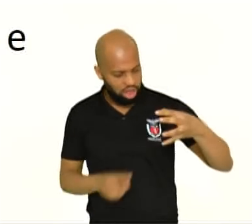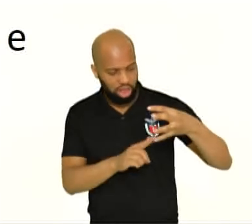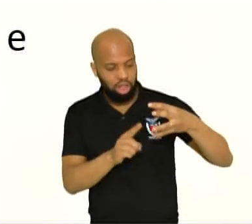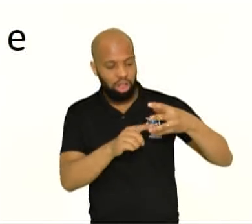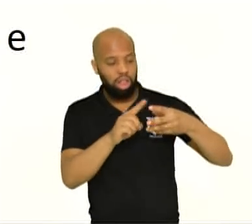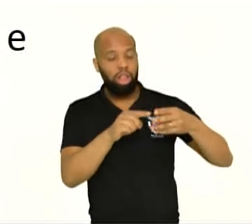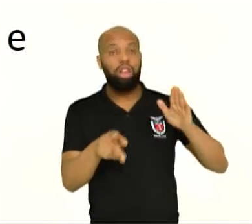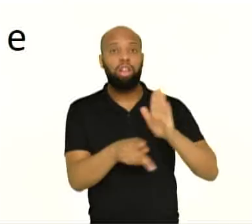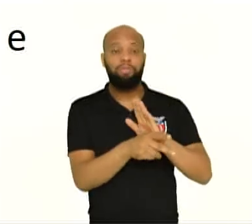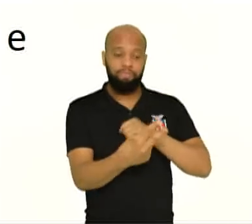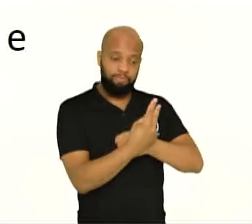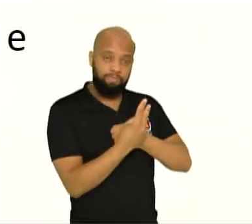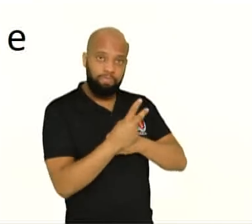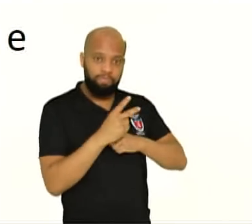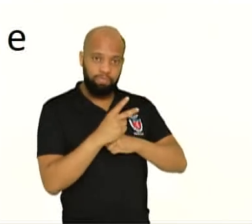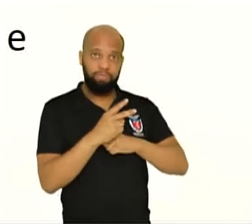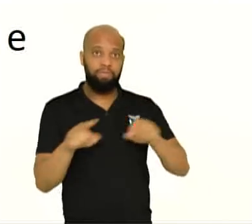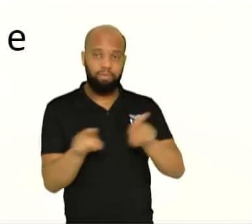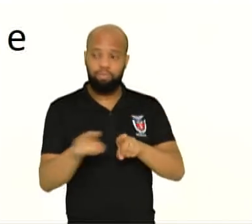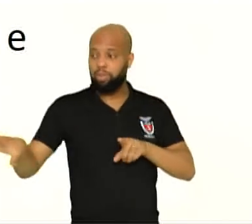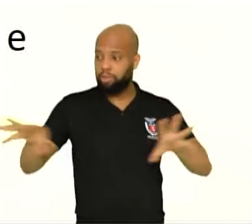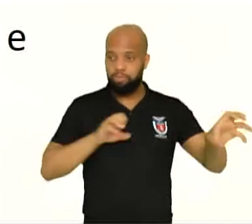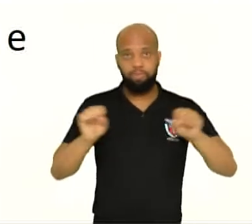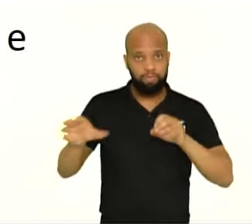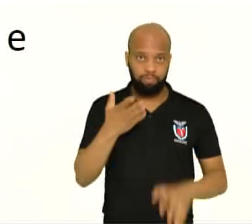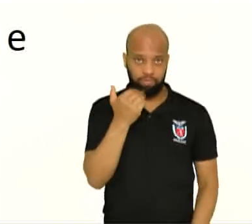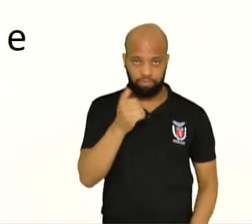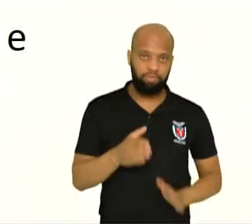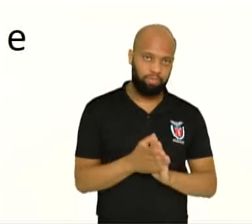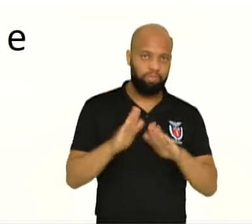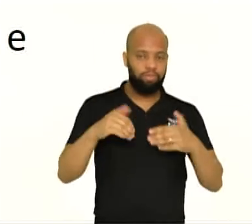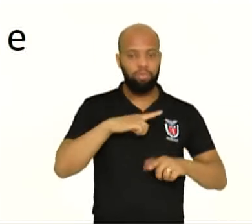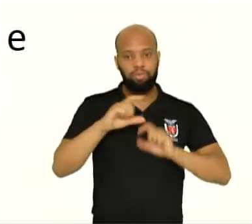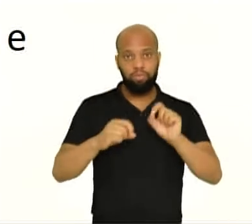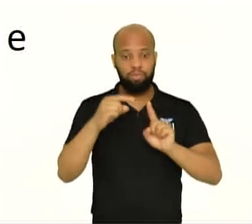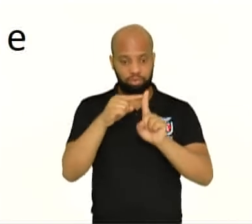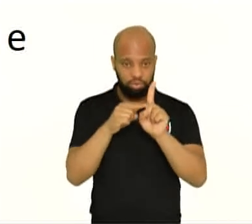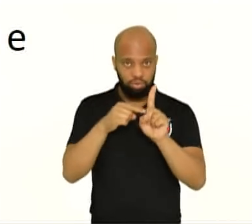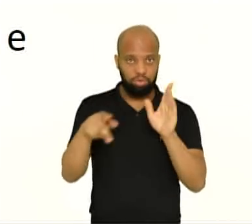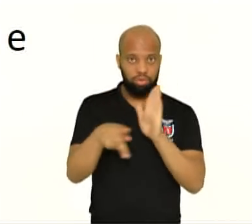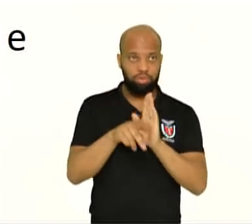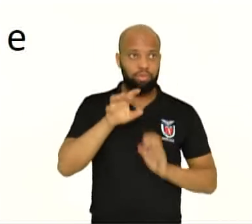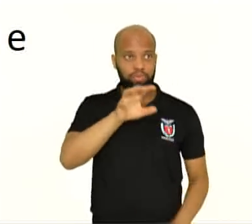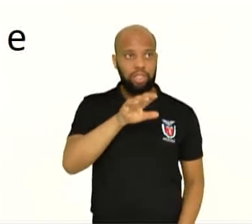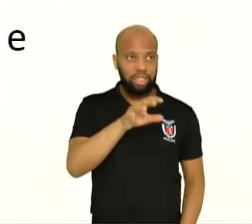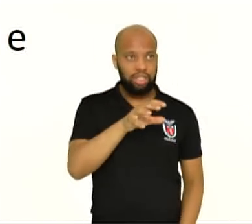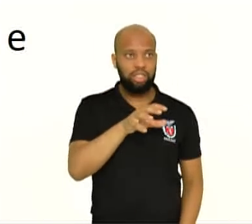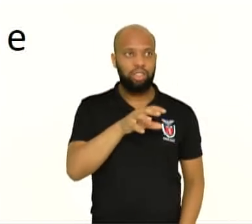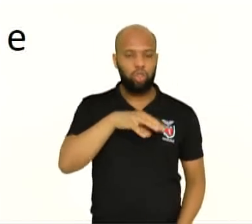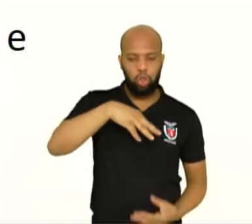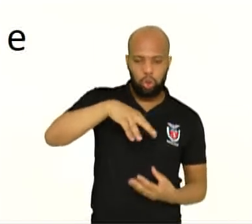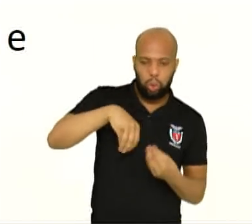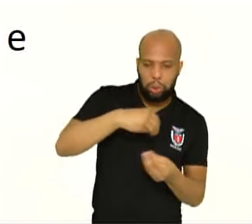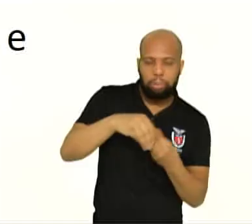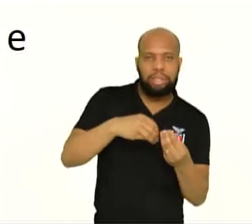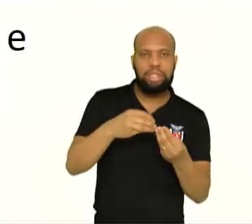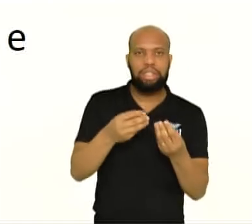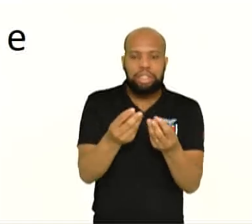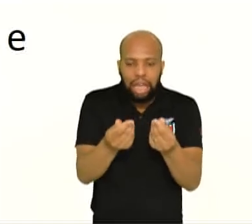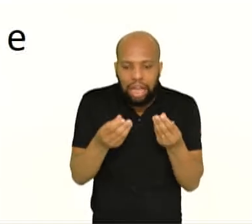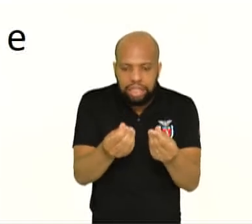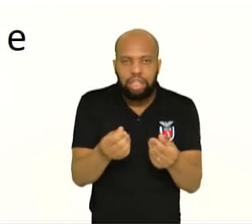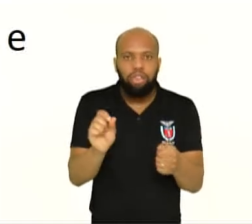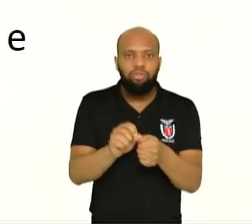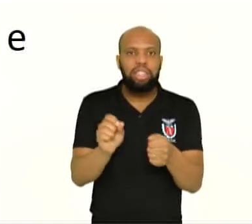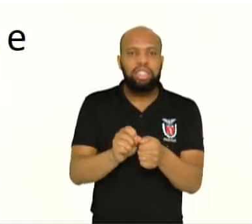defesa do animal e como captura de alimentos. Então, ela precisa ter esse tipo de substância para paralisar os animais. Ela